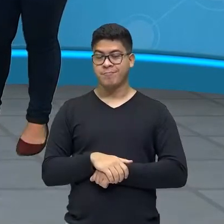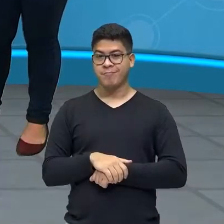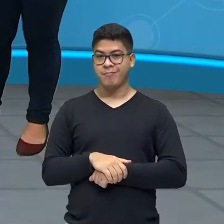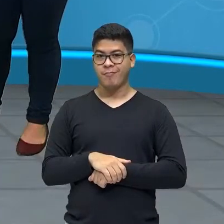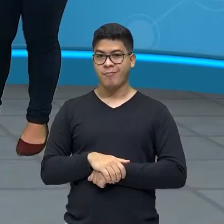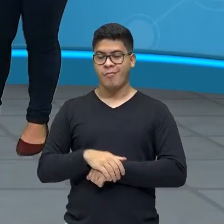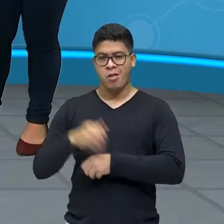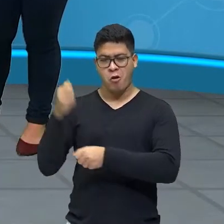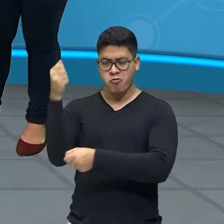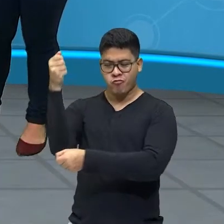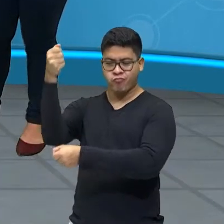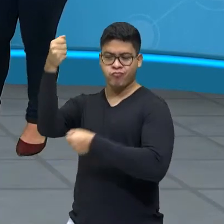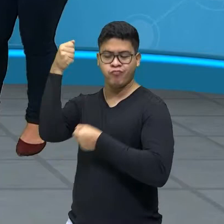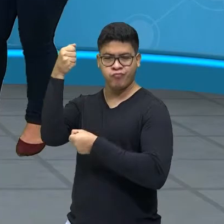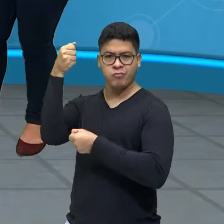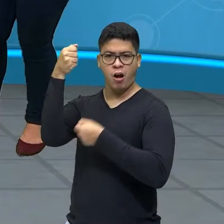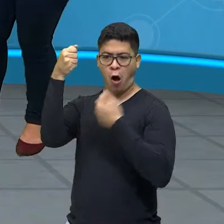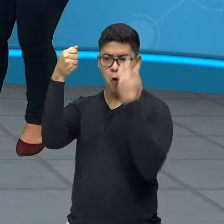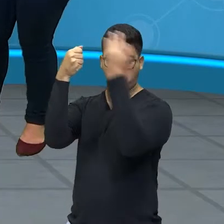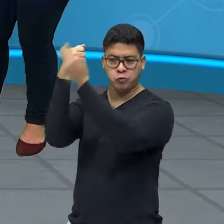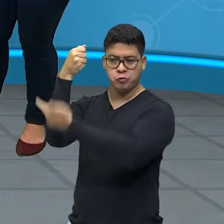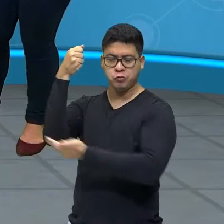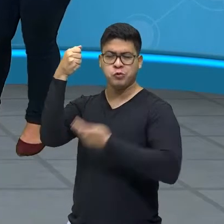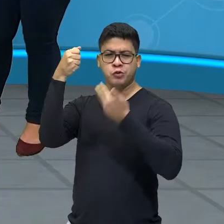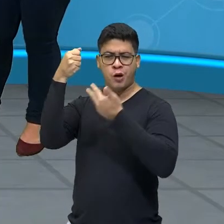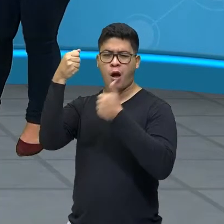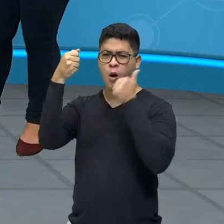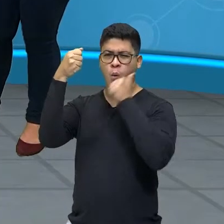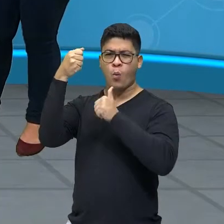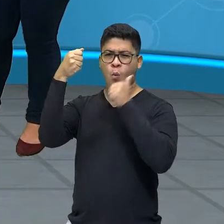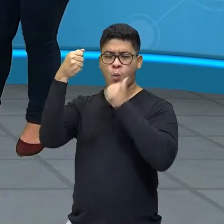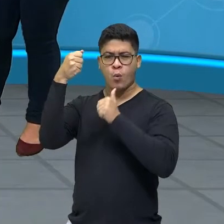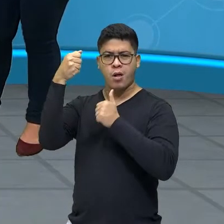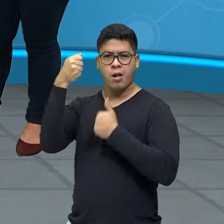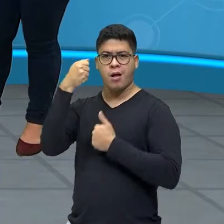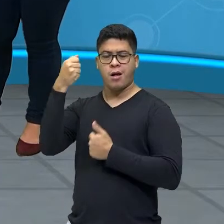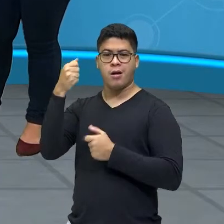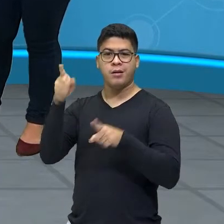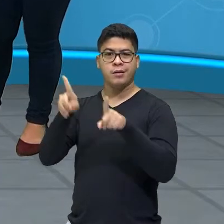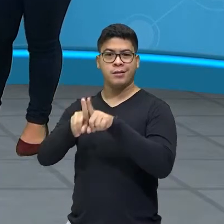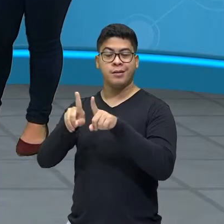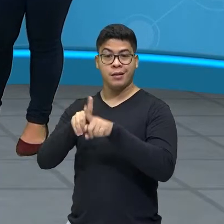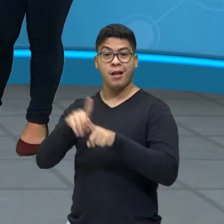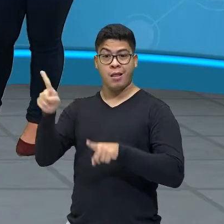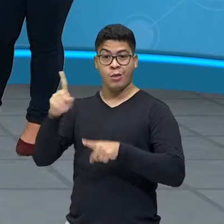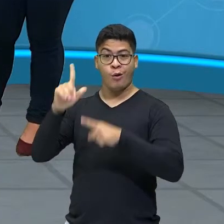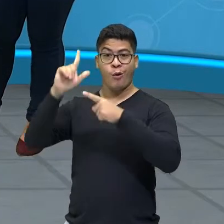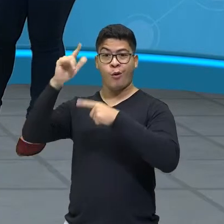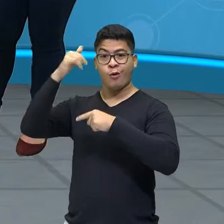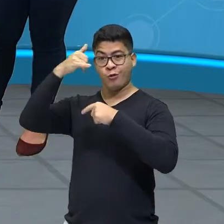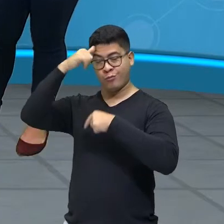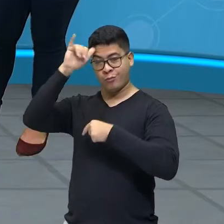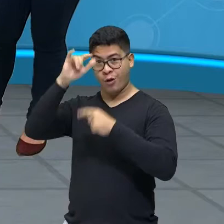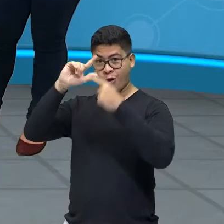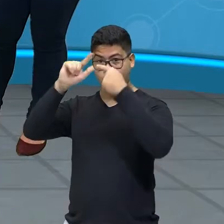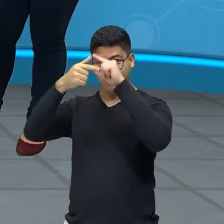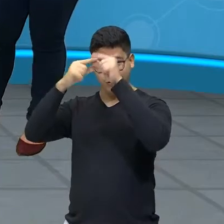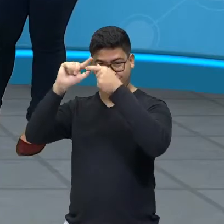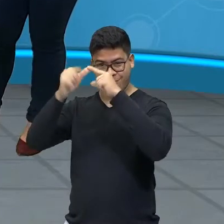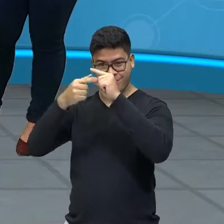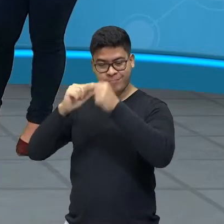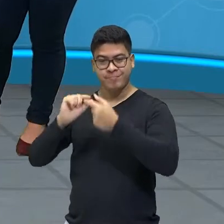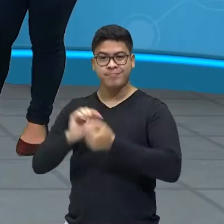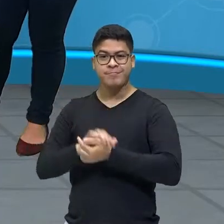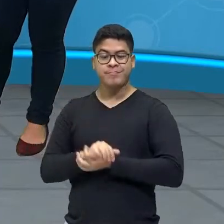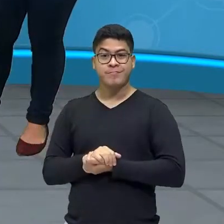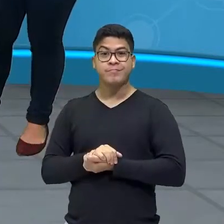a porta-estandarte, que vem trazendo o estandarte do boi, no caso nós temos aí o caprichoso, pode prosseguir. Logo